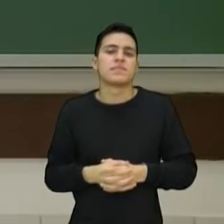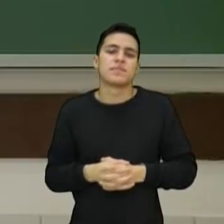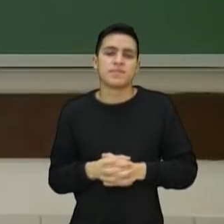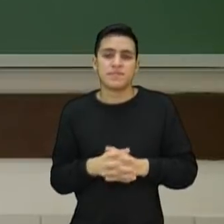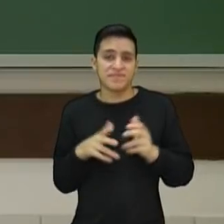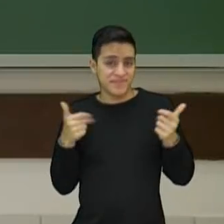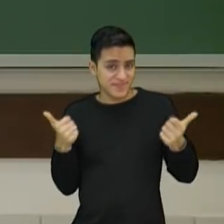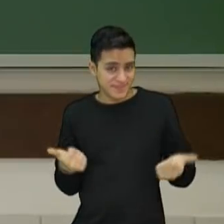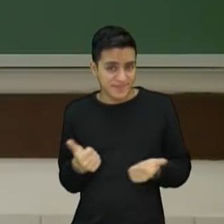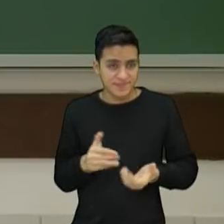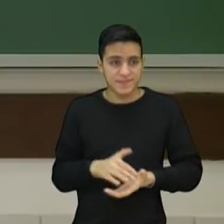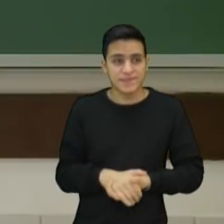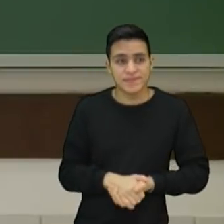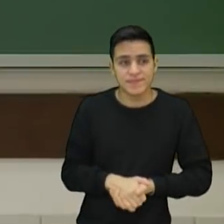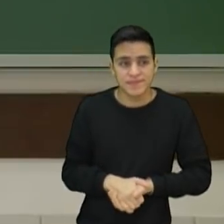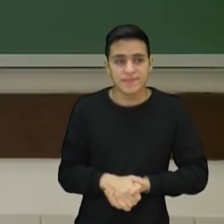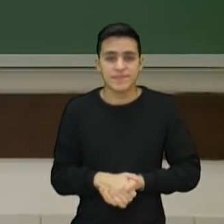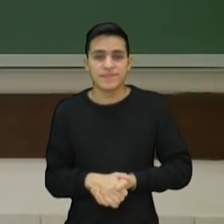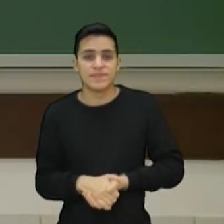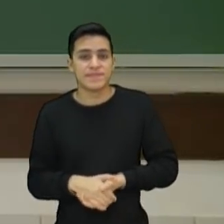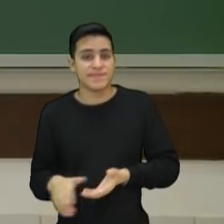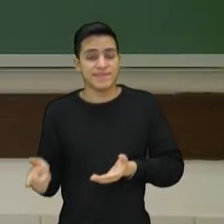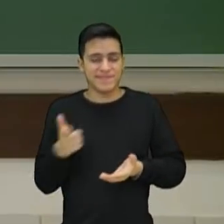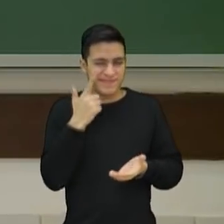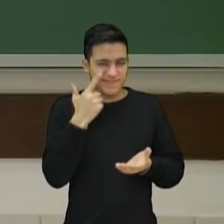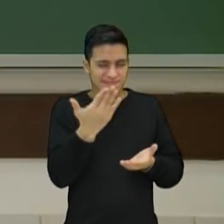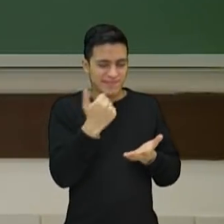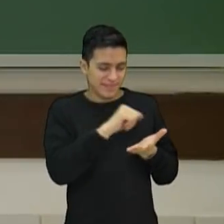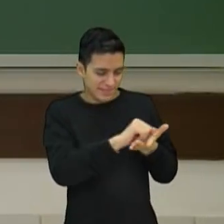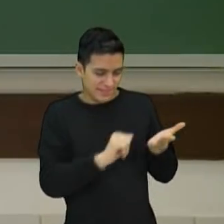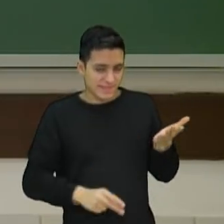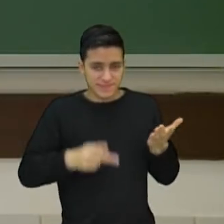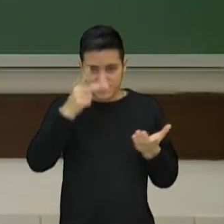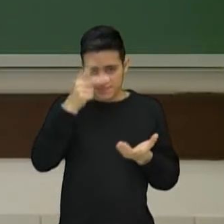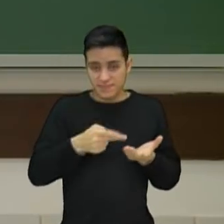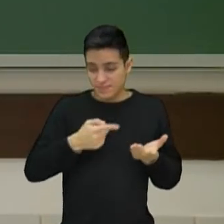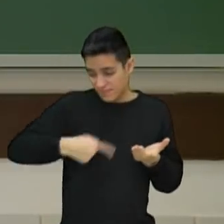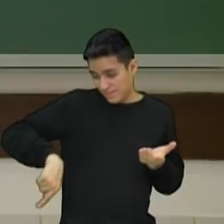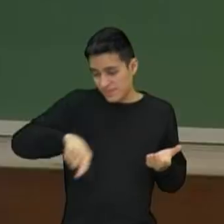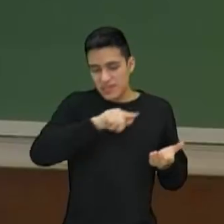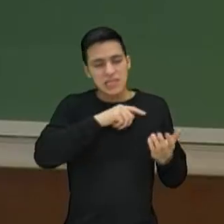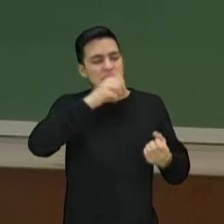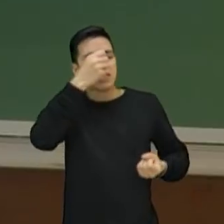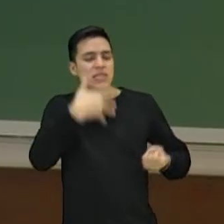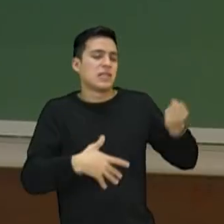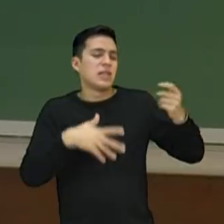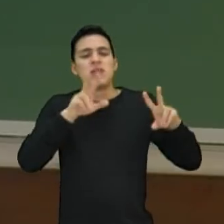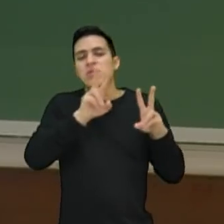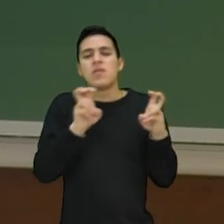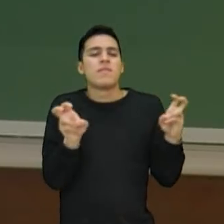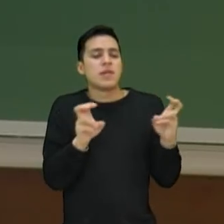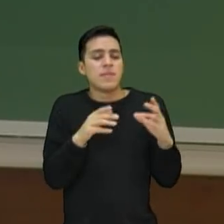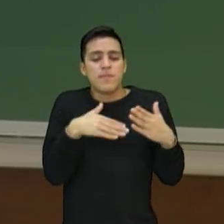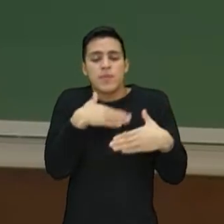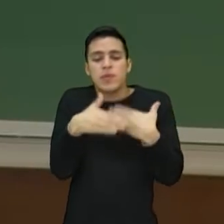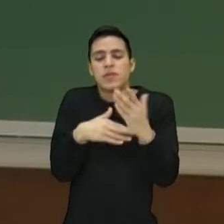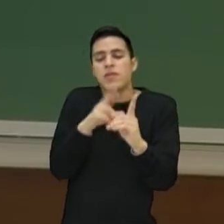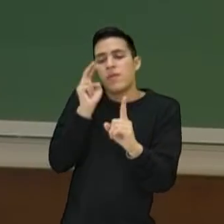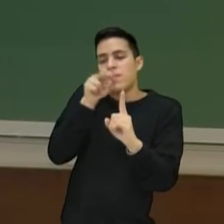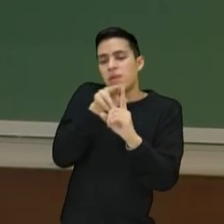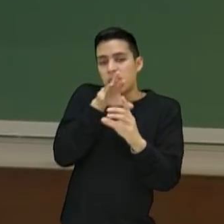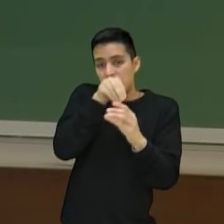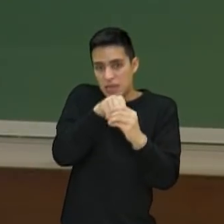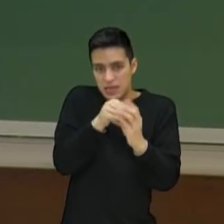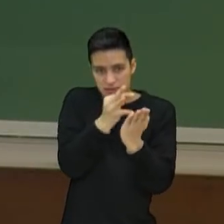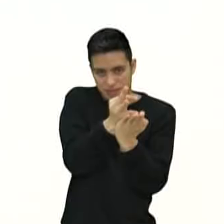ok? Vamos para a atividade 2, para a gente falar a respeito de progressão referencial no texto,